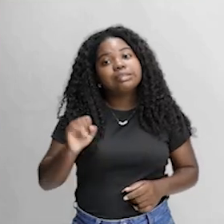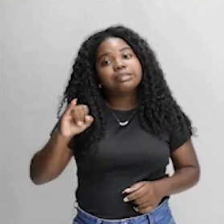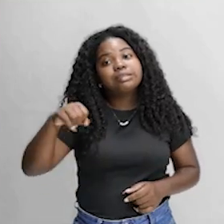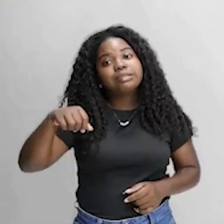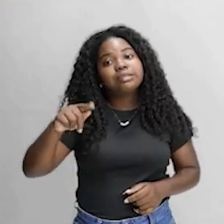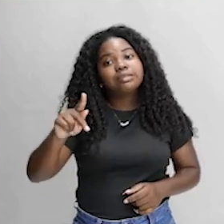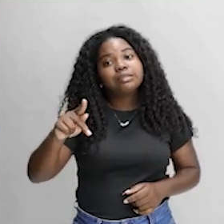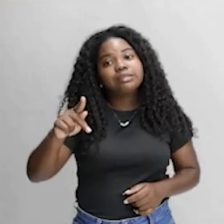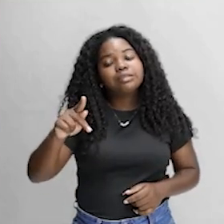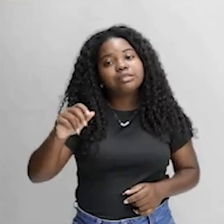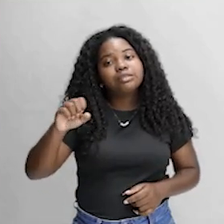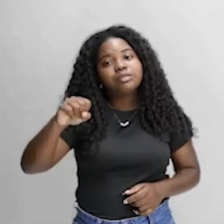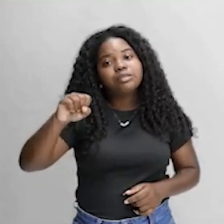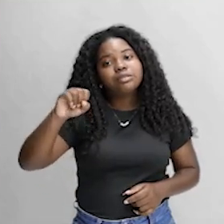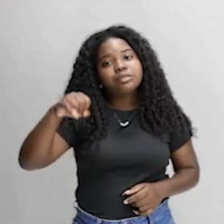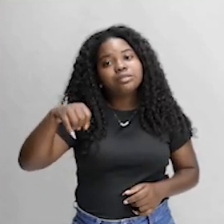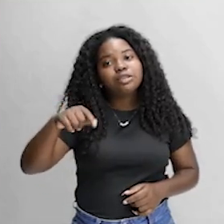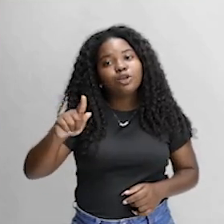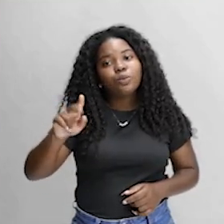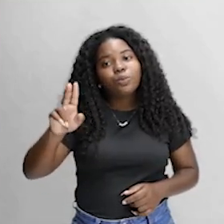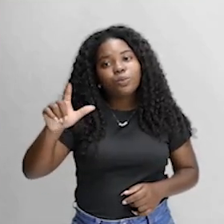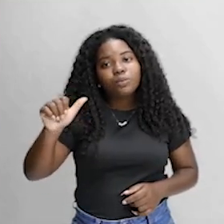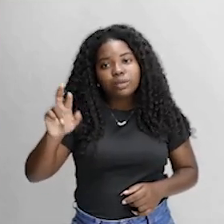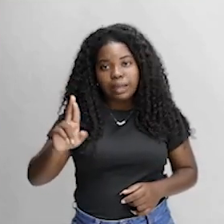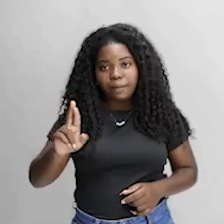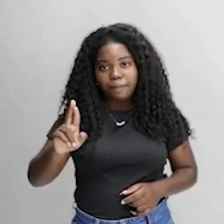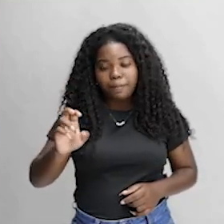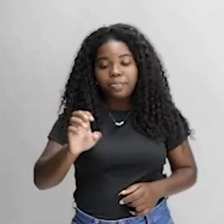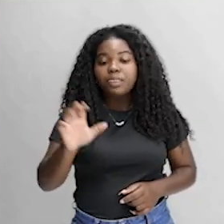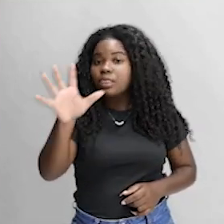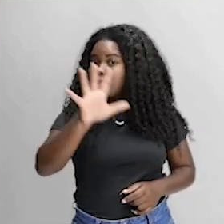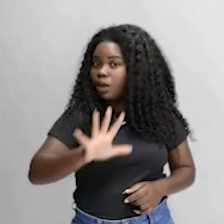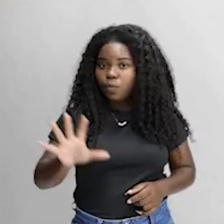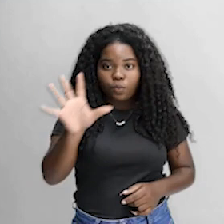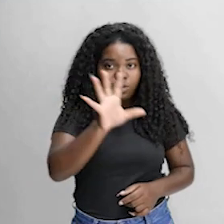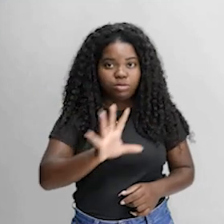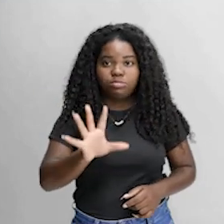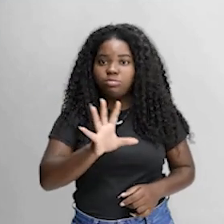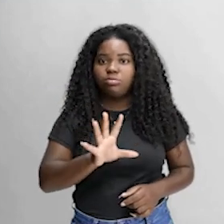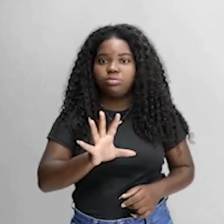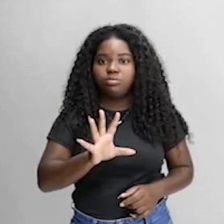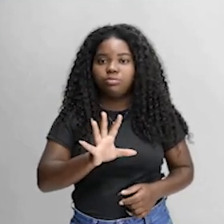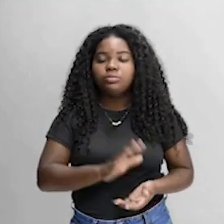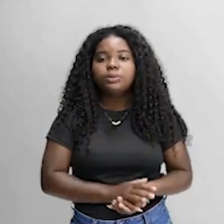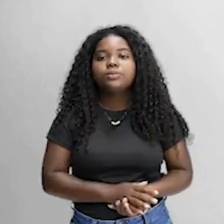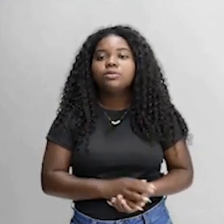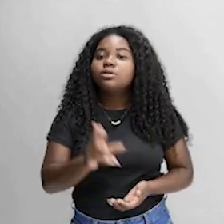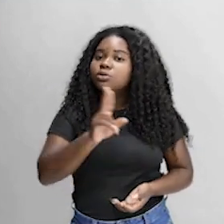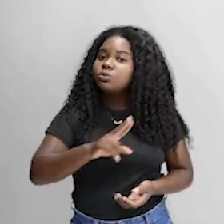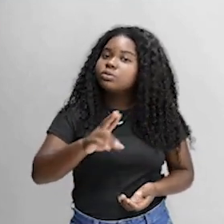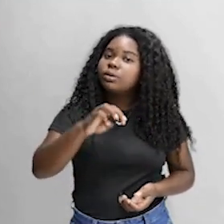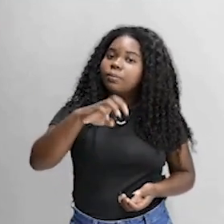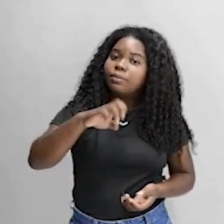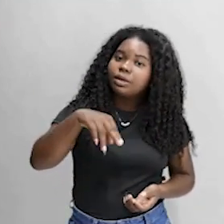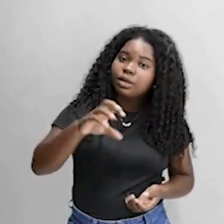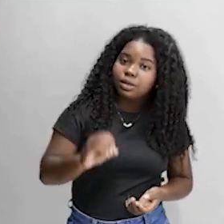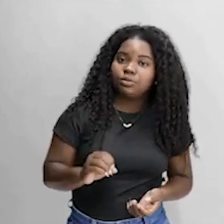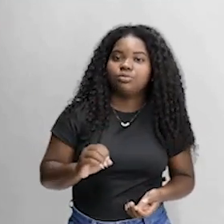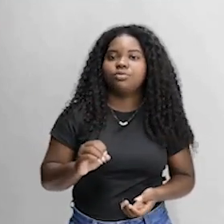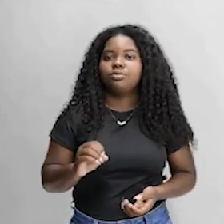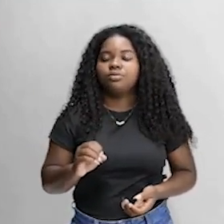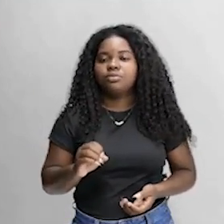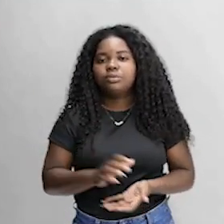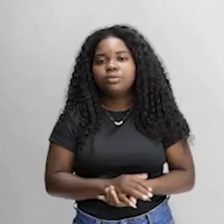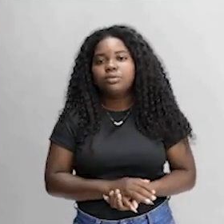Ela não é universal, ok? Então, eu estou usando a parte mais fraca, a parte menos extensa, a